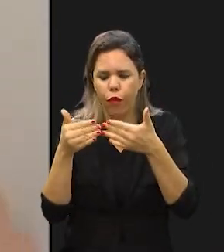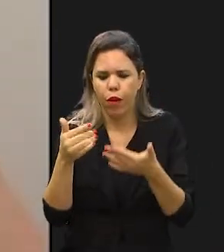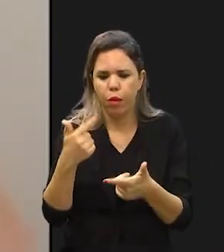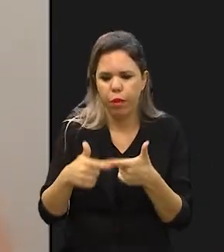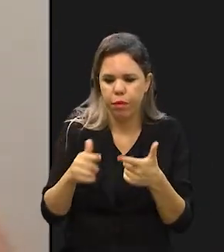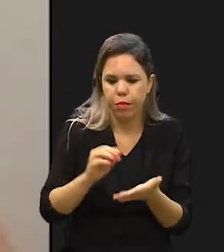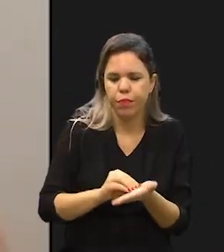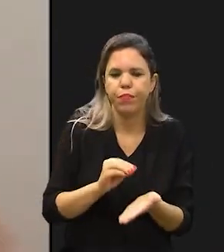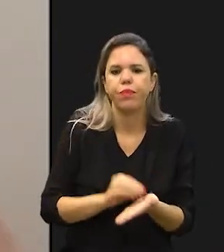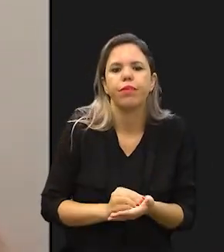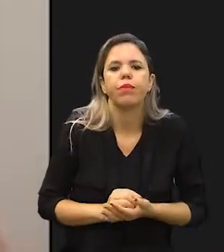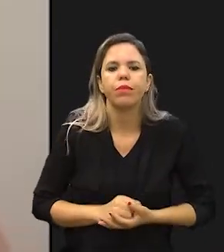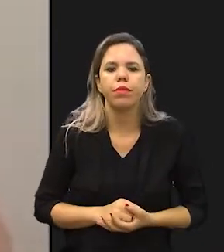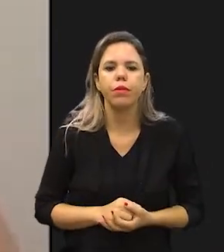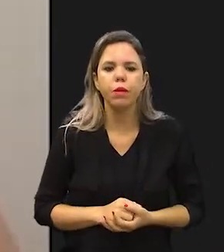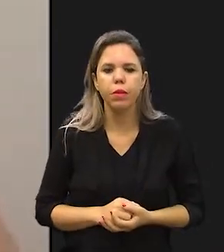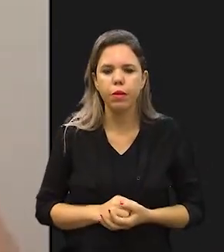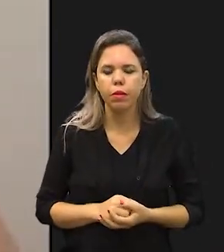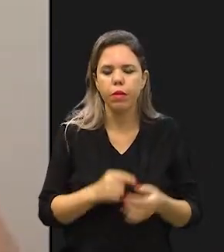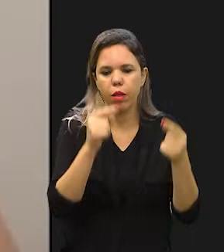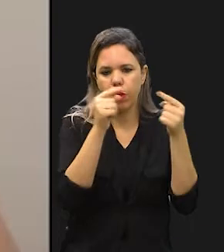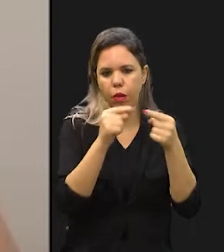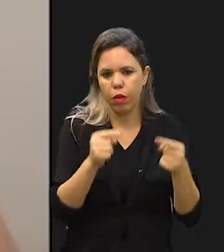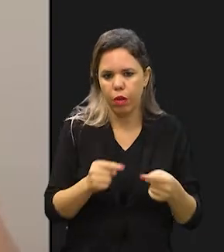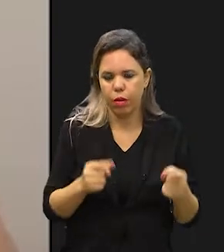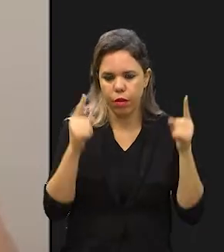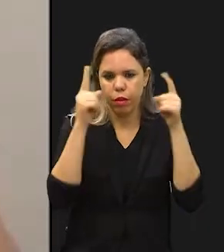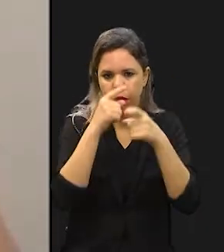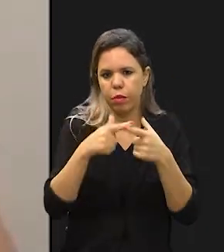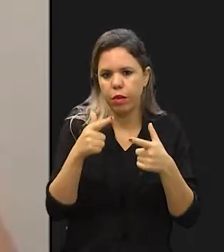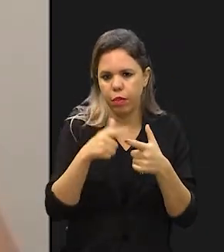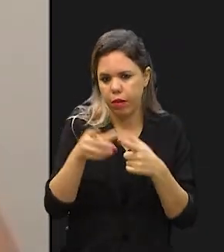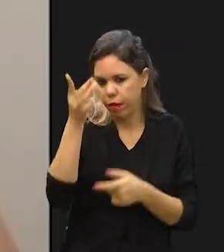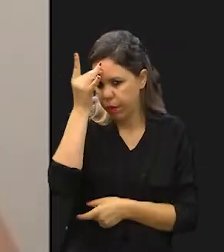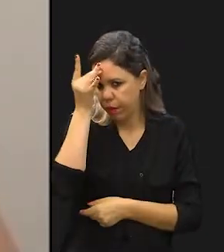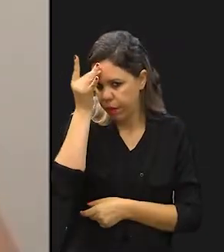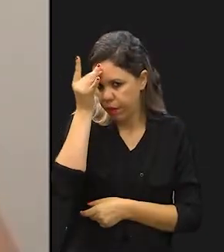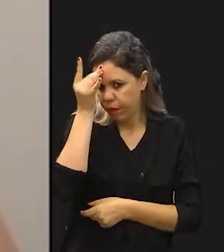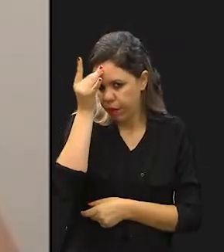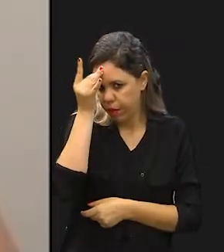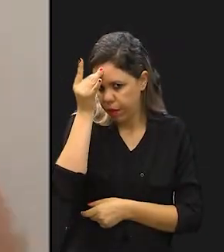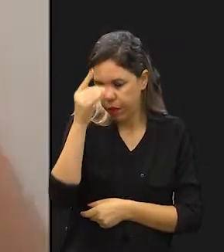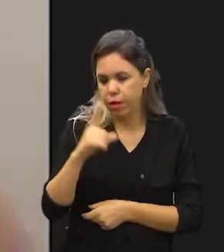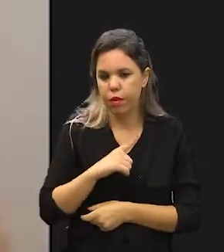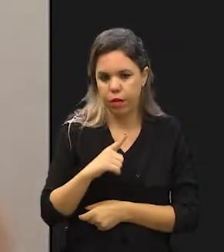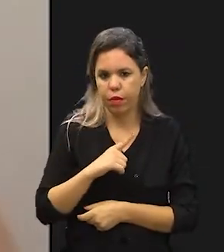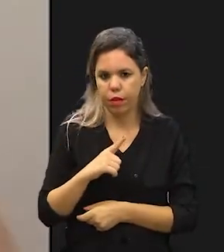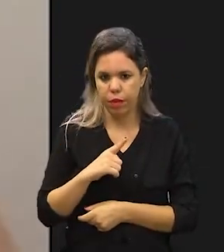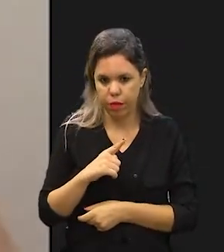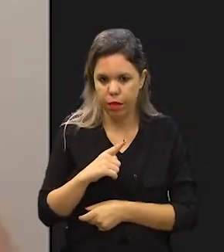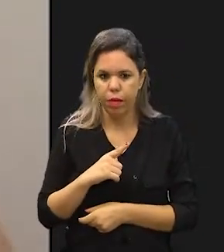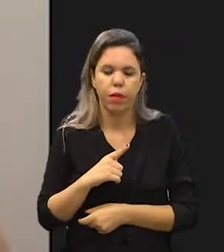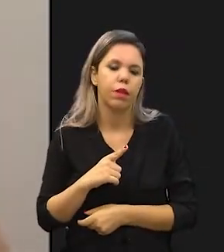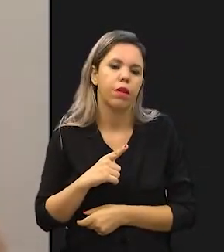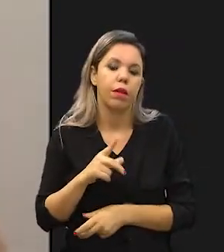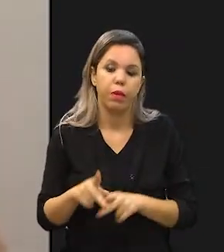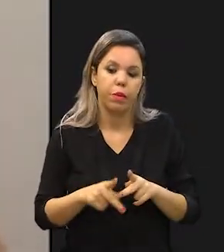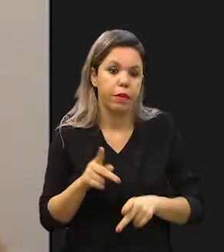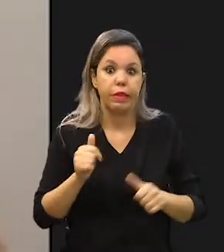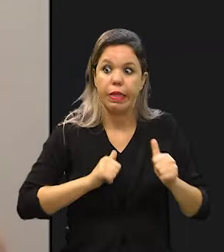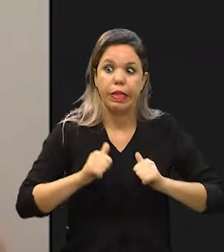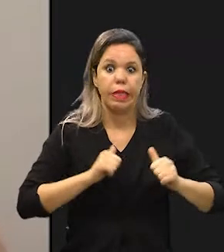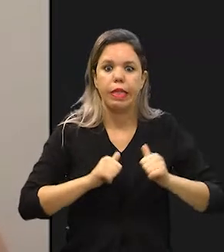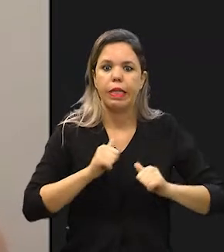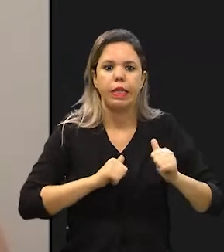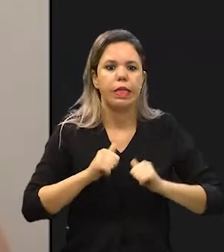na concentração, que combina geralmente com uma dificuldade na aprendizagem. E nós temos a questão da